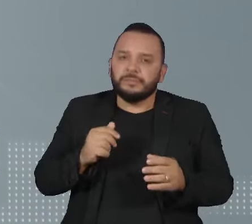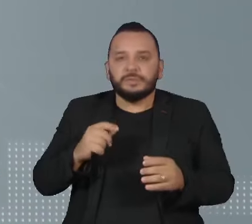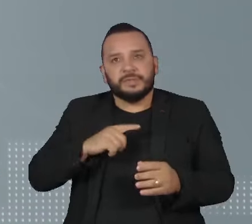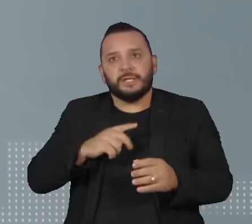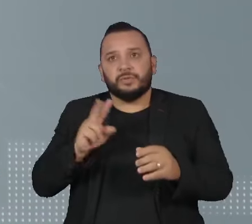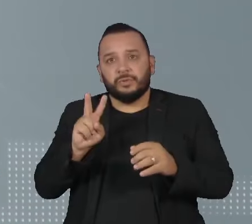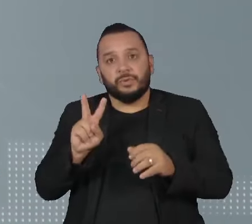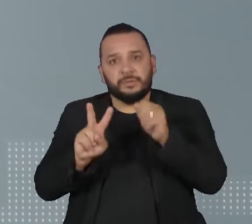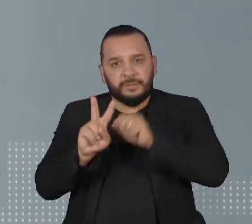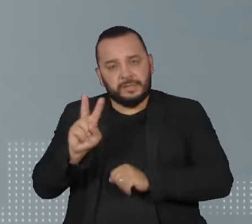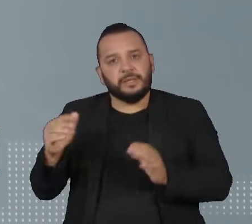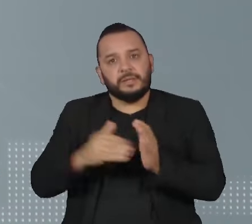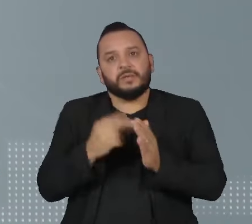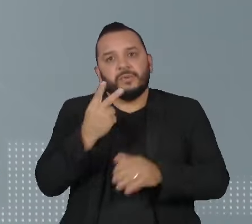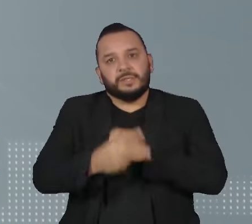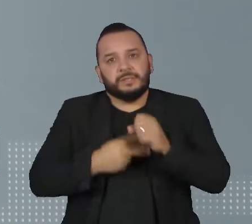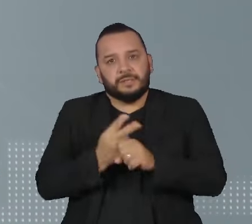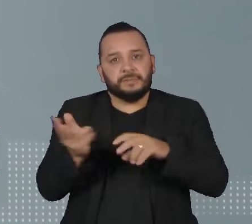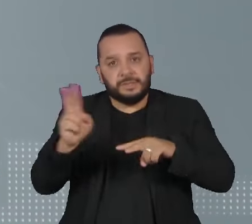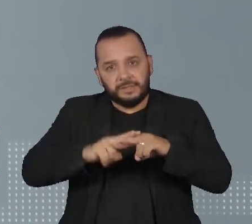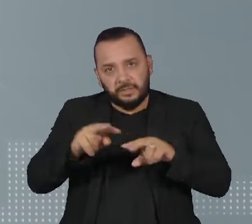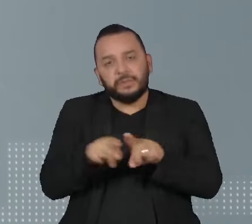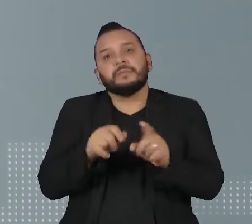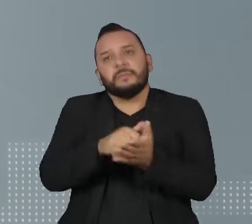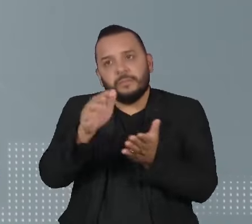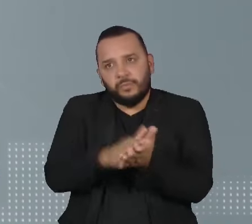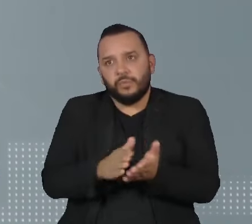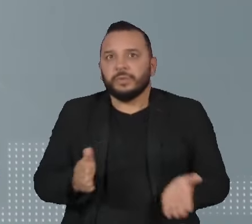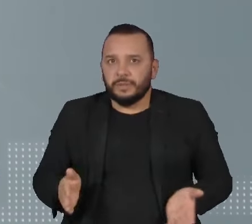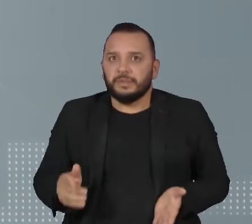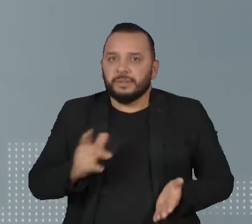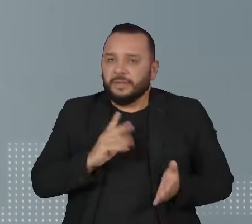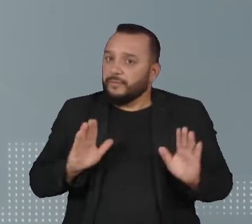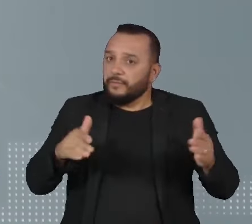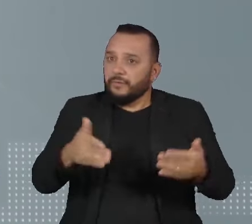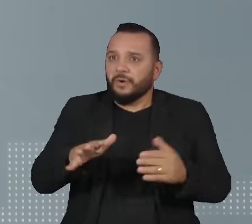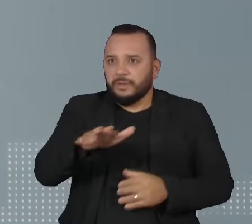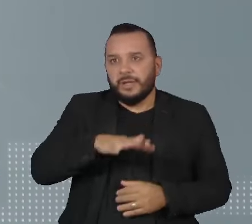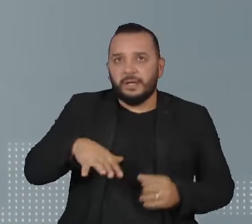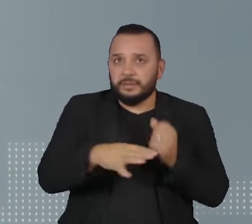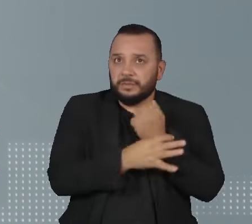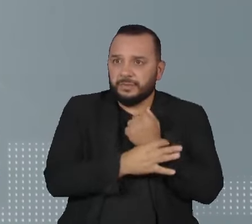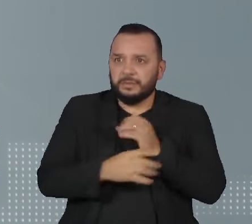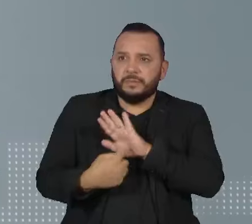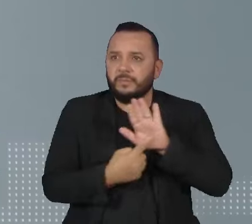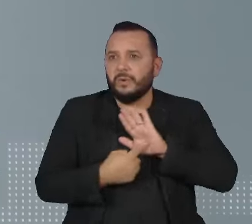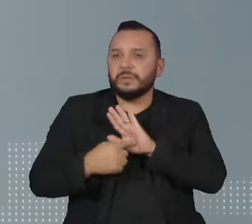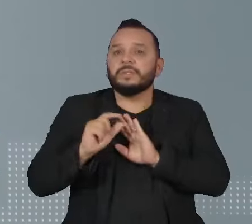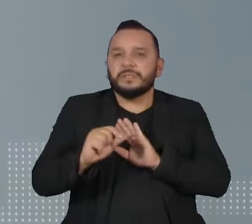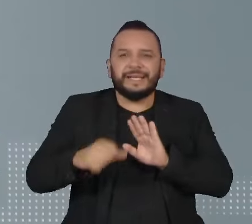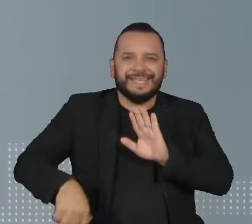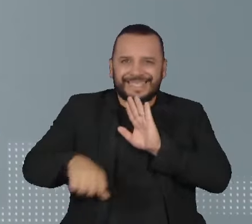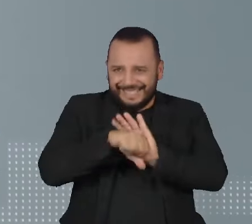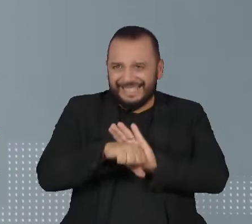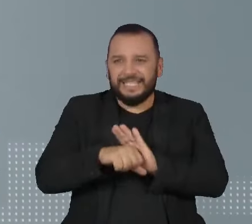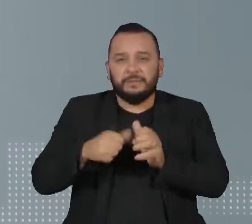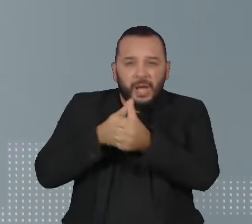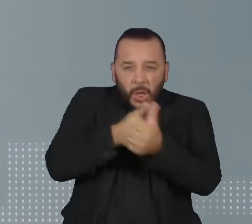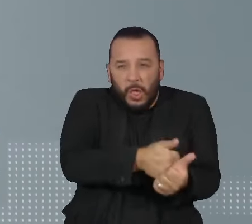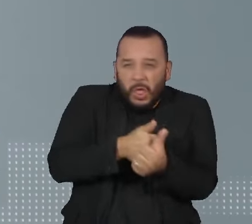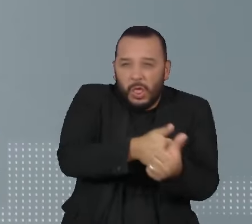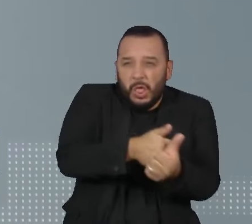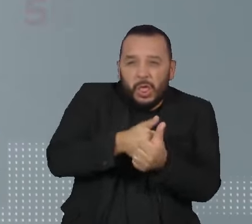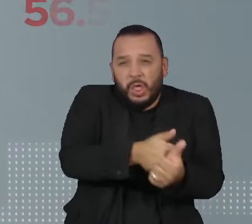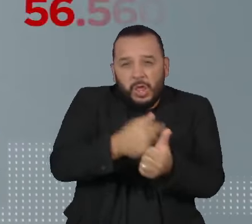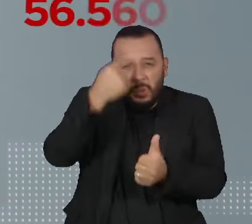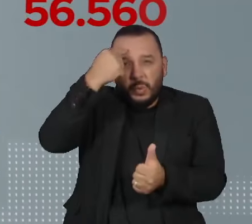prisão, além de multa. Ainda assim, dados mais recentes do Fórum de Segurança Pública apontam que o número de crimes de stalking